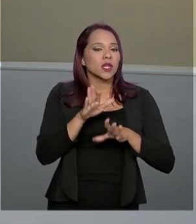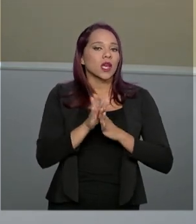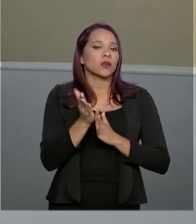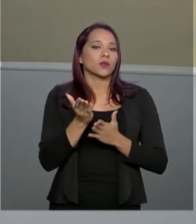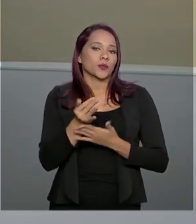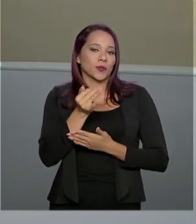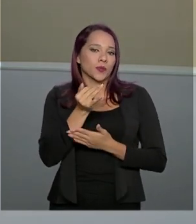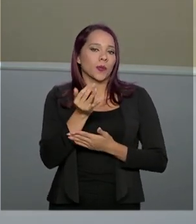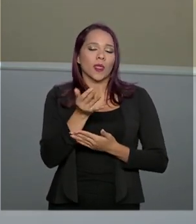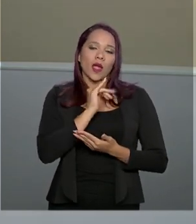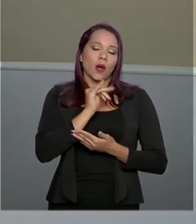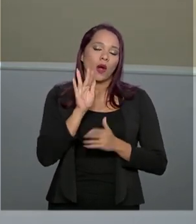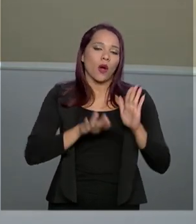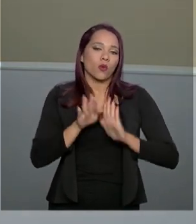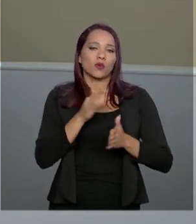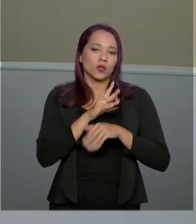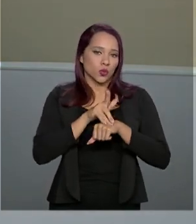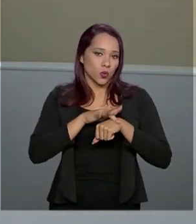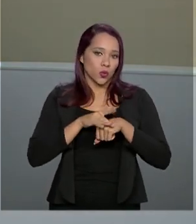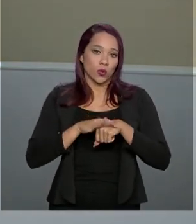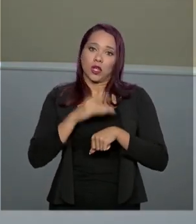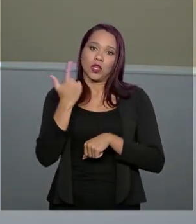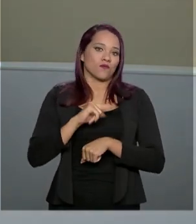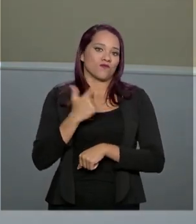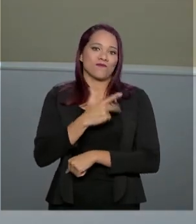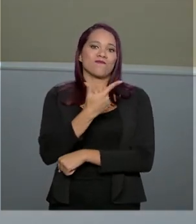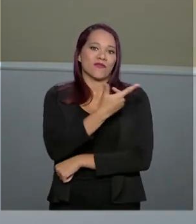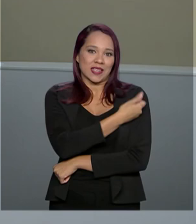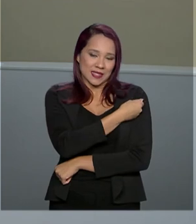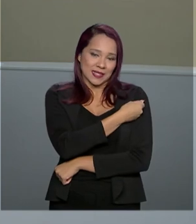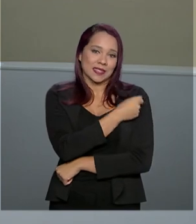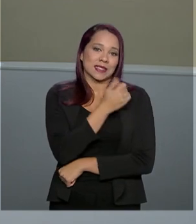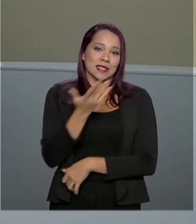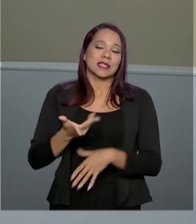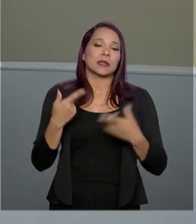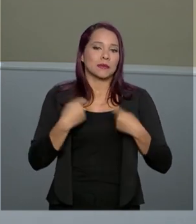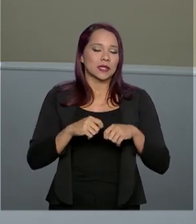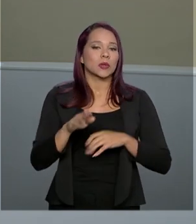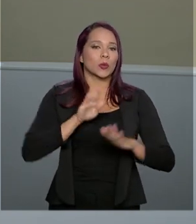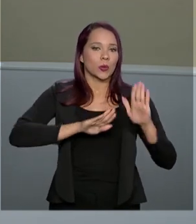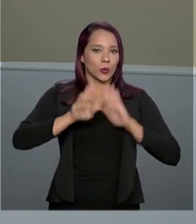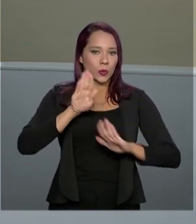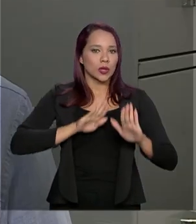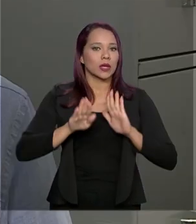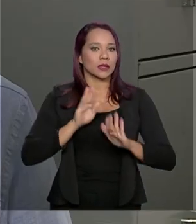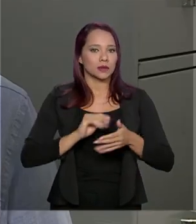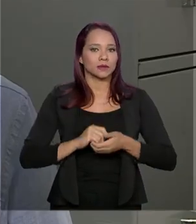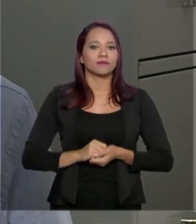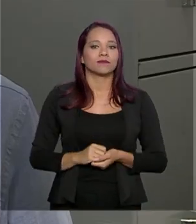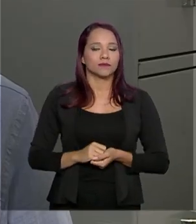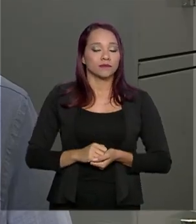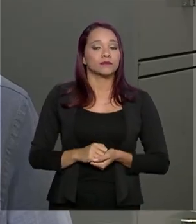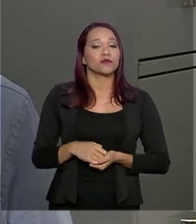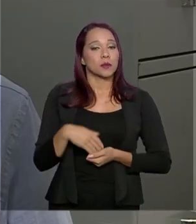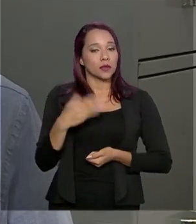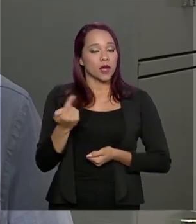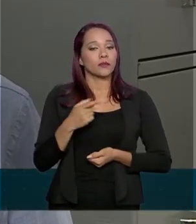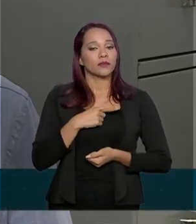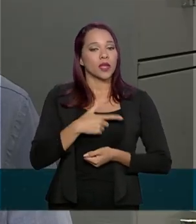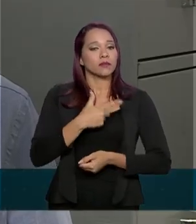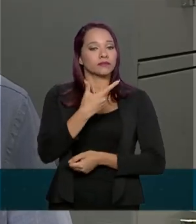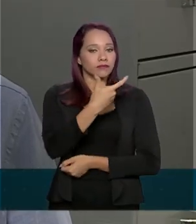algumas doenças que não tem vacina disponível e que a gente tem que tomar cuidado mesmo assim. Ele recebe as